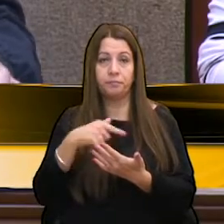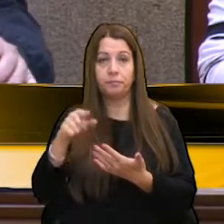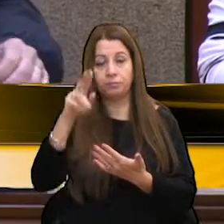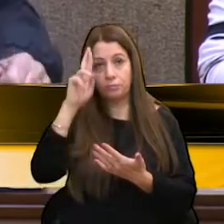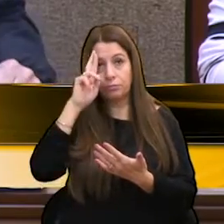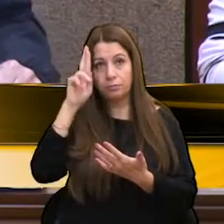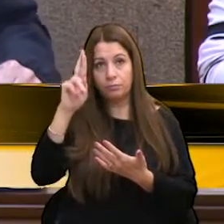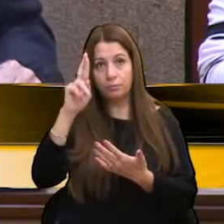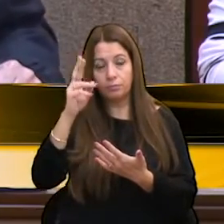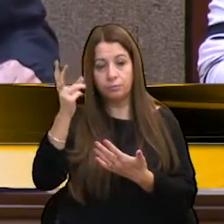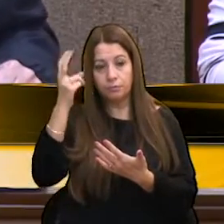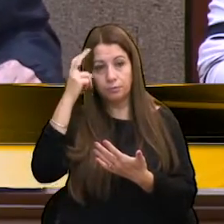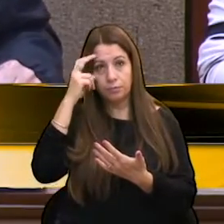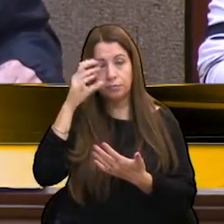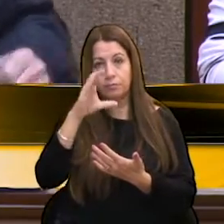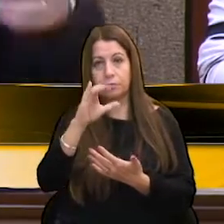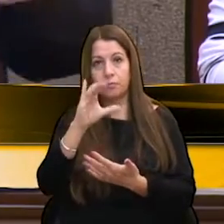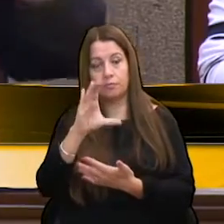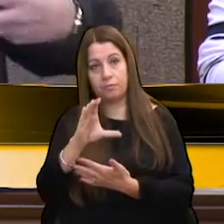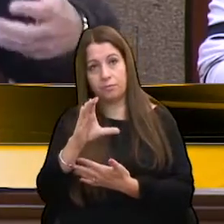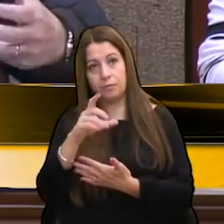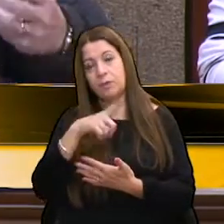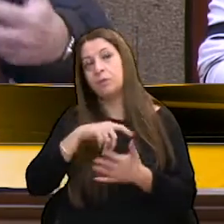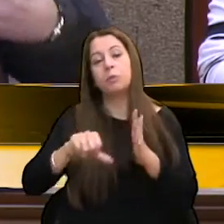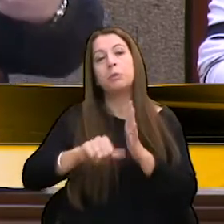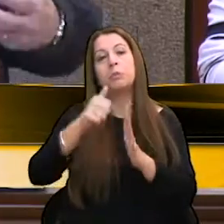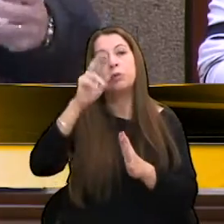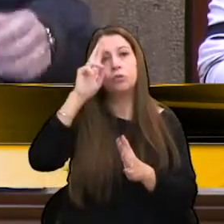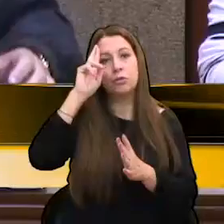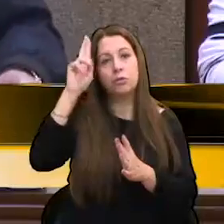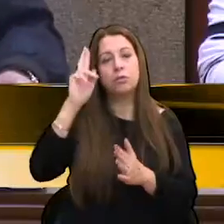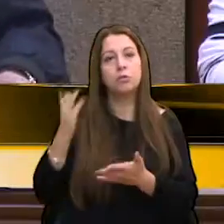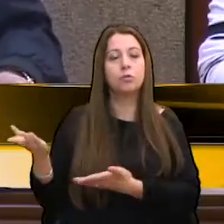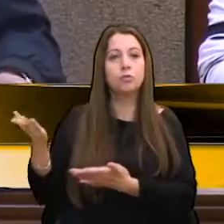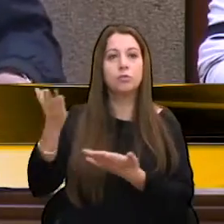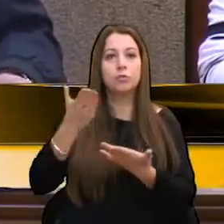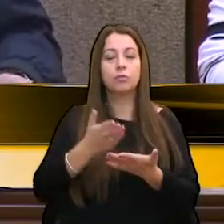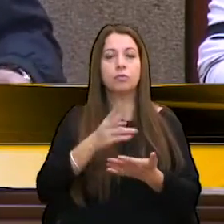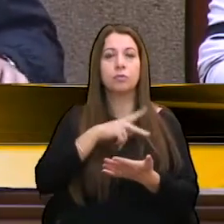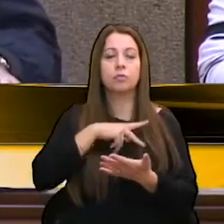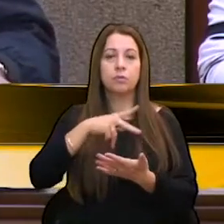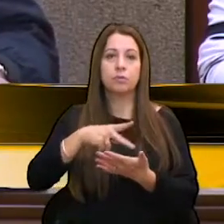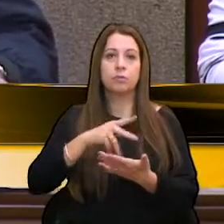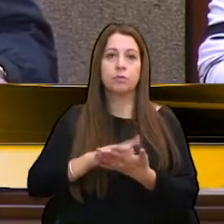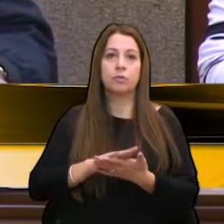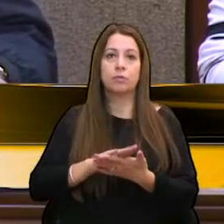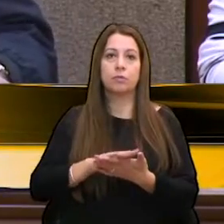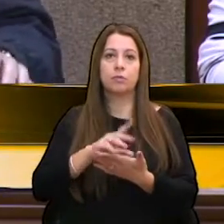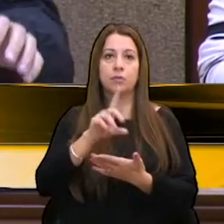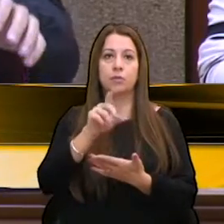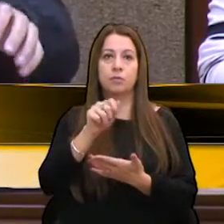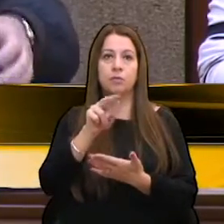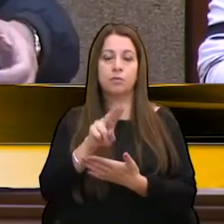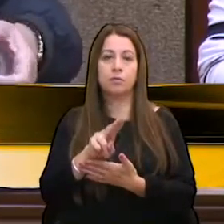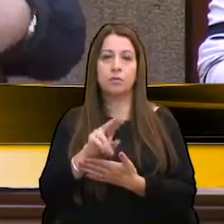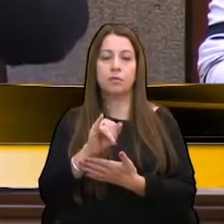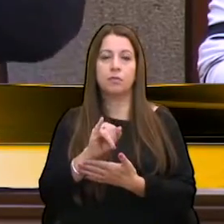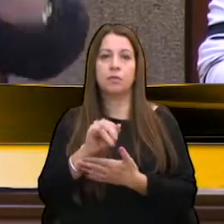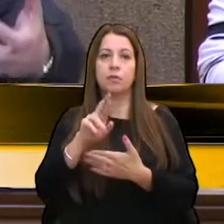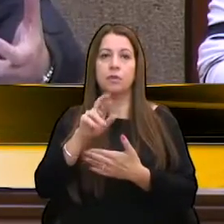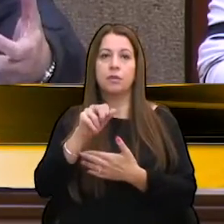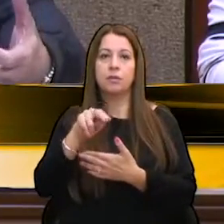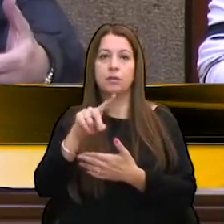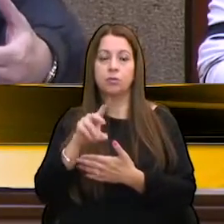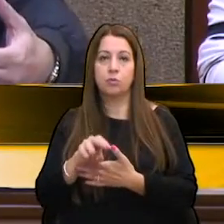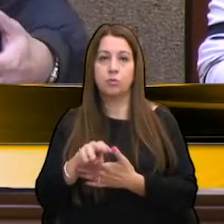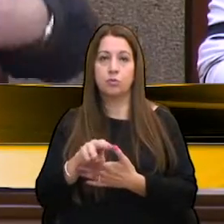direção de cultura da SIC, que eu fui o primeiro diretor a convite do presidente Davi Randon, eu